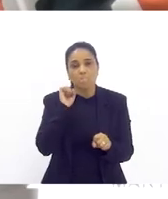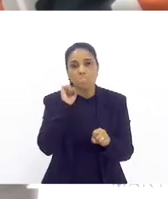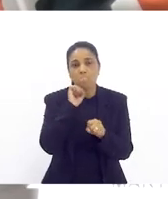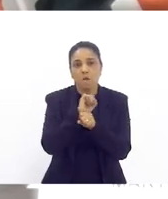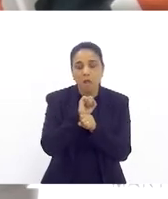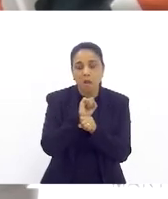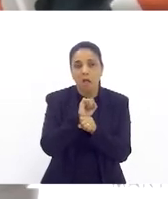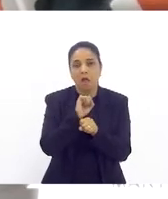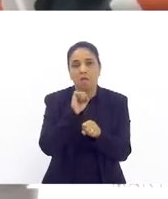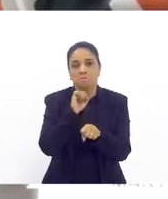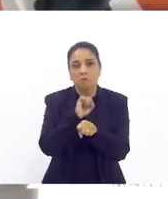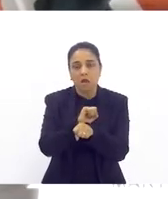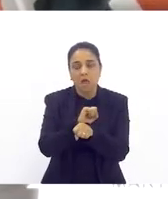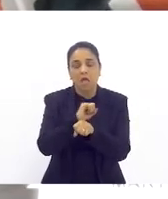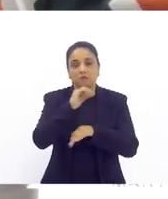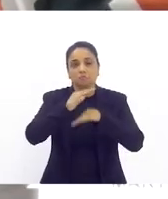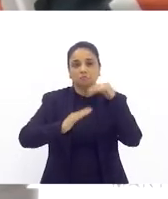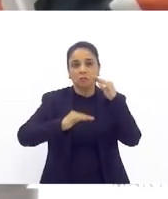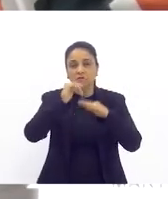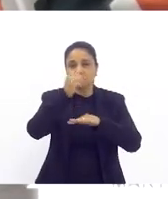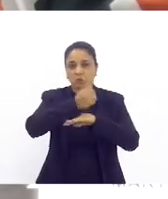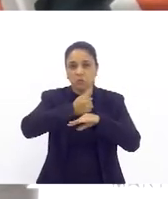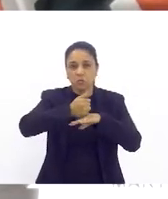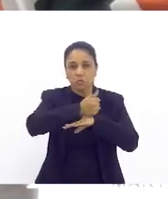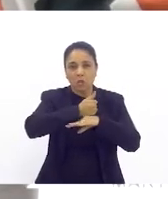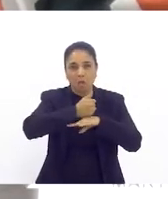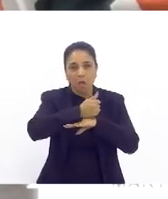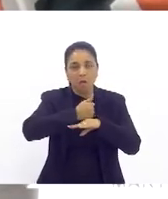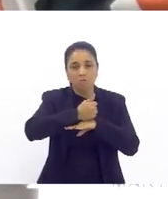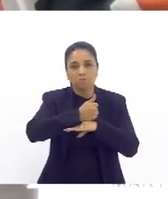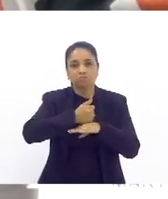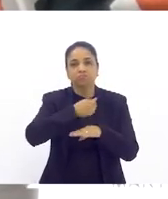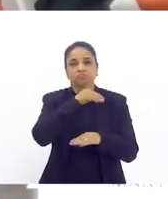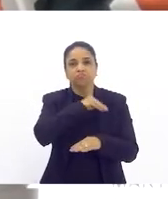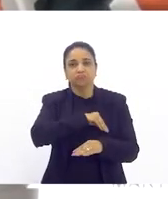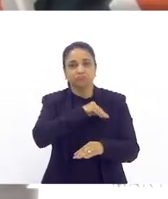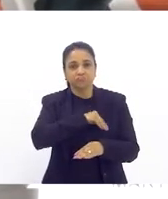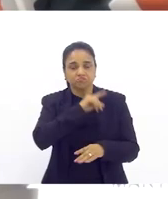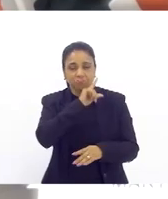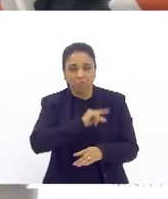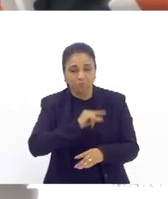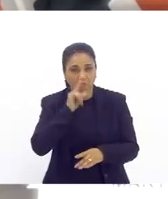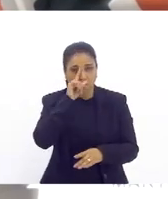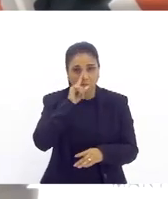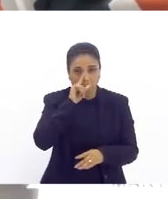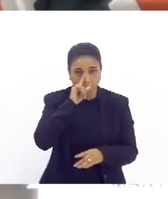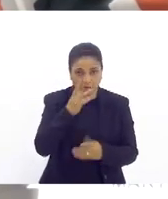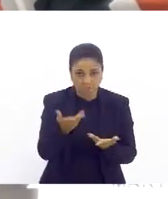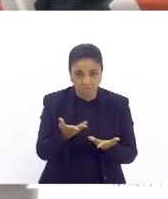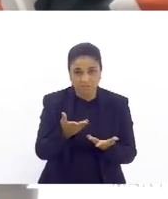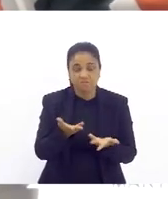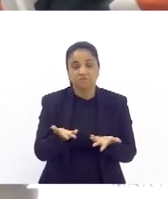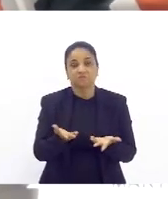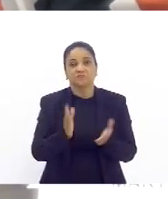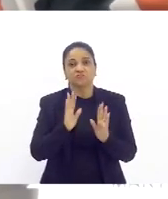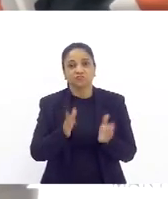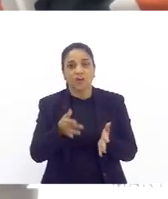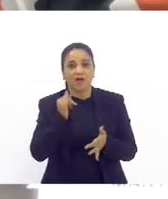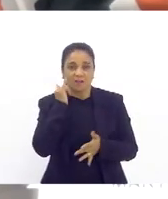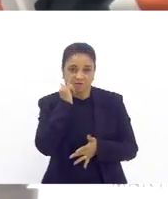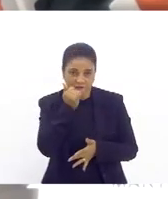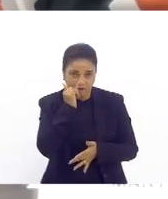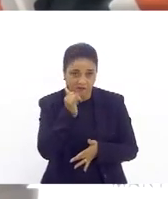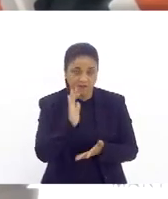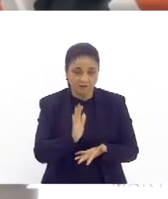profissionais né numa situação periclitante abaixo do mínimo como foi colocado aqui e no último ano